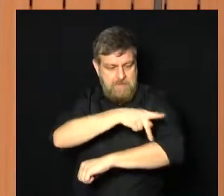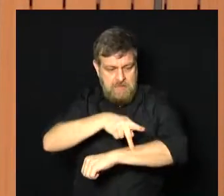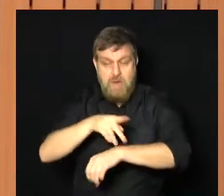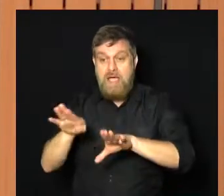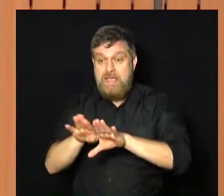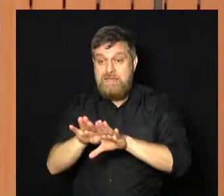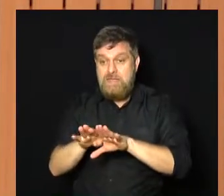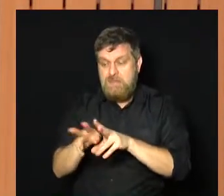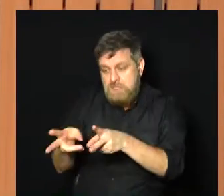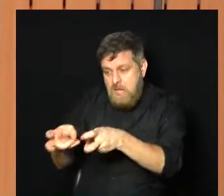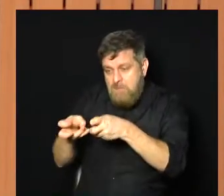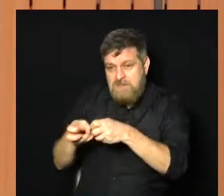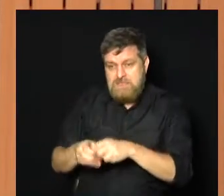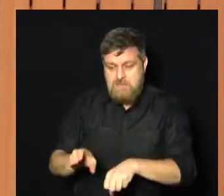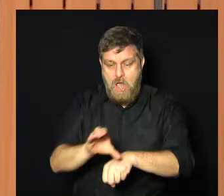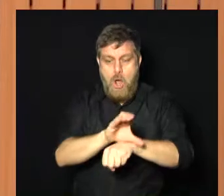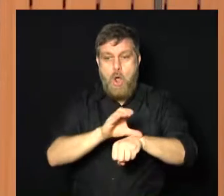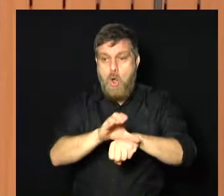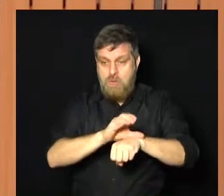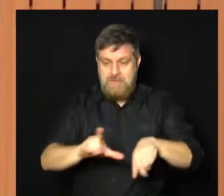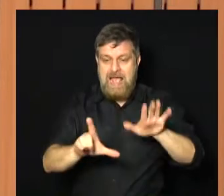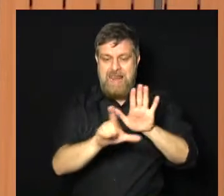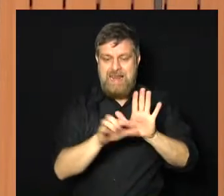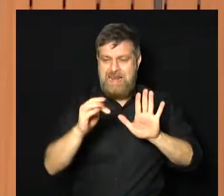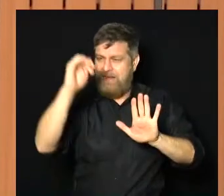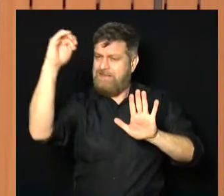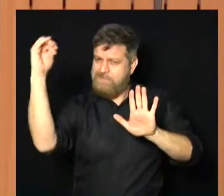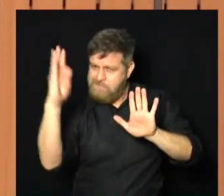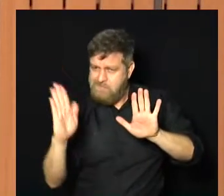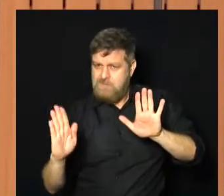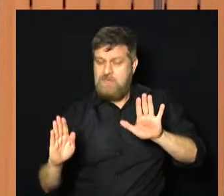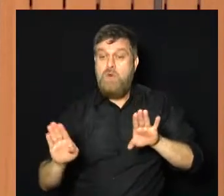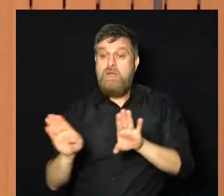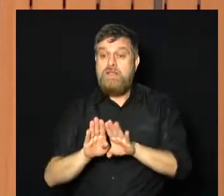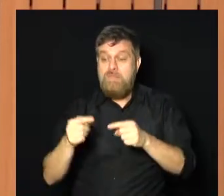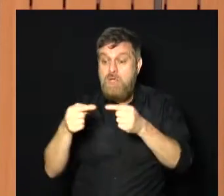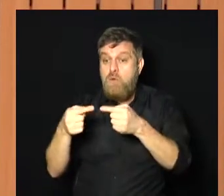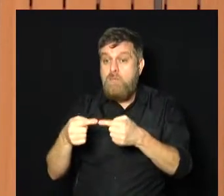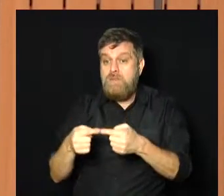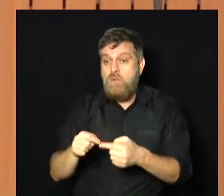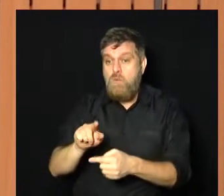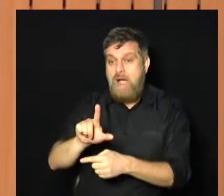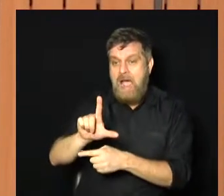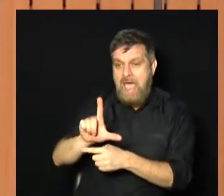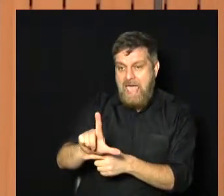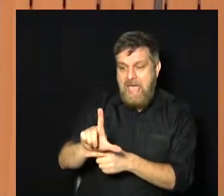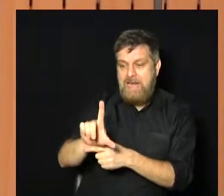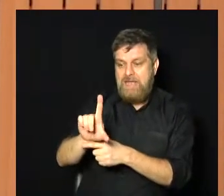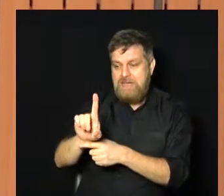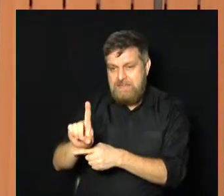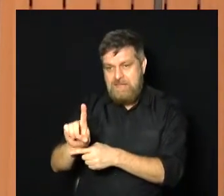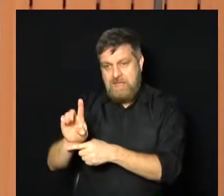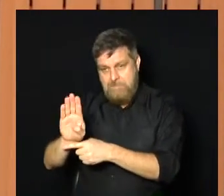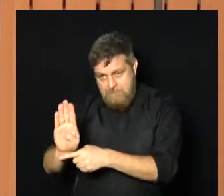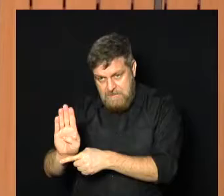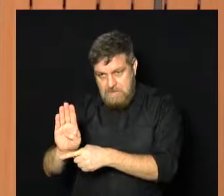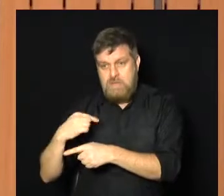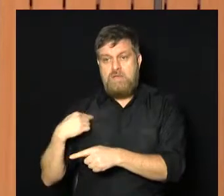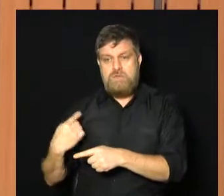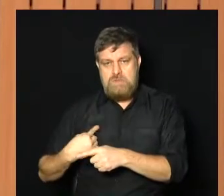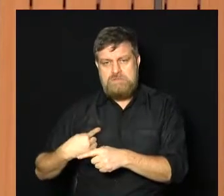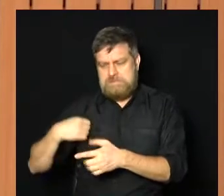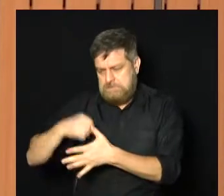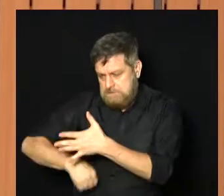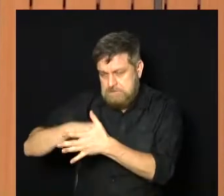vista constitucional e da LDB. Então, nós vamos persistir, evidentemente,